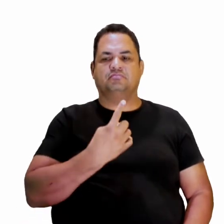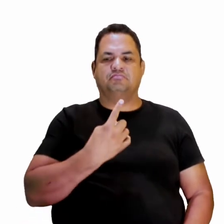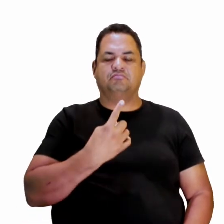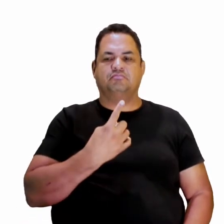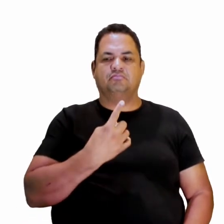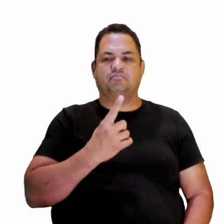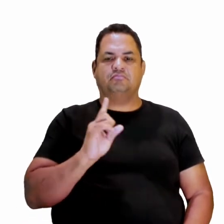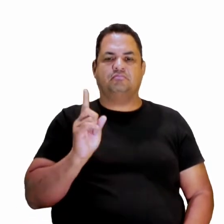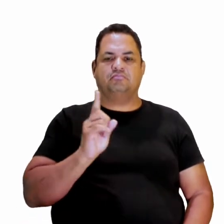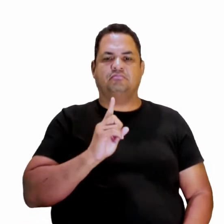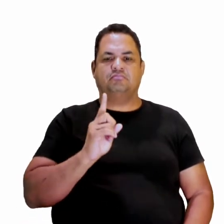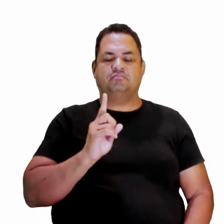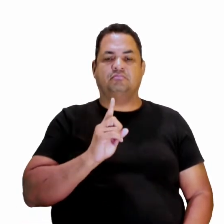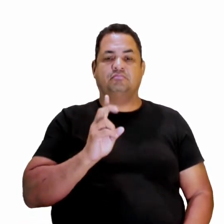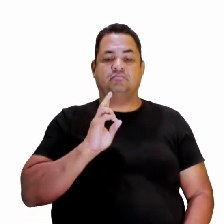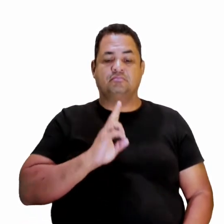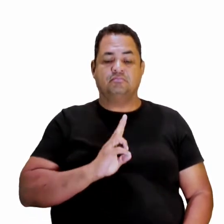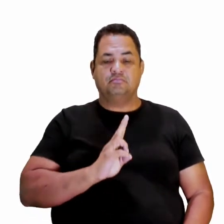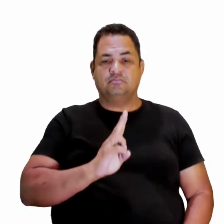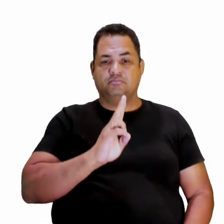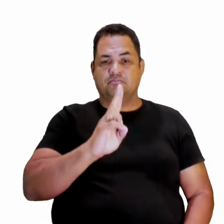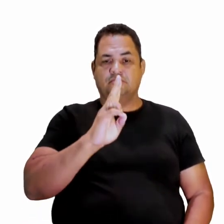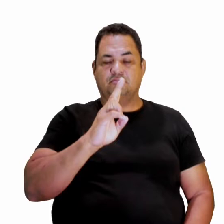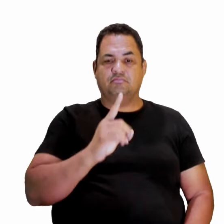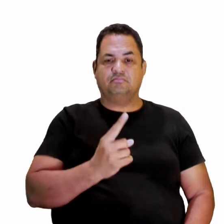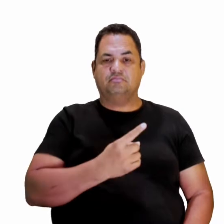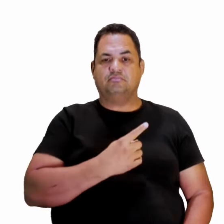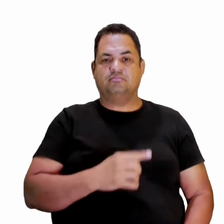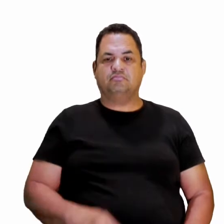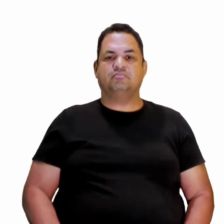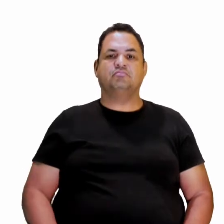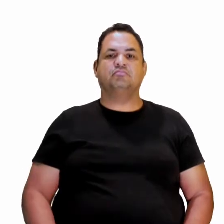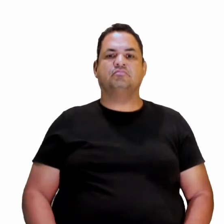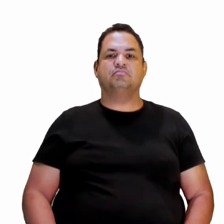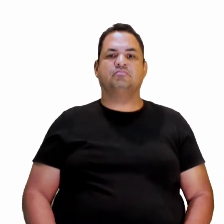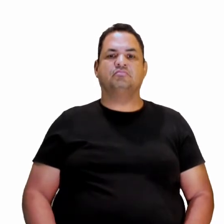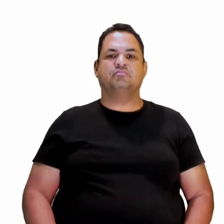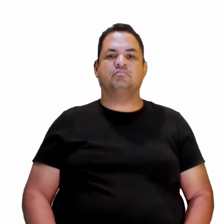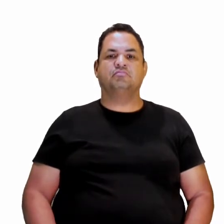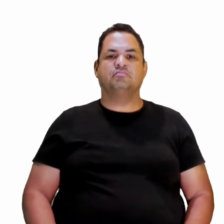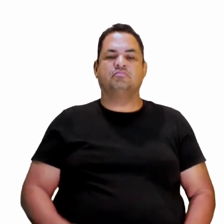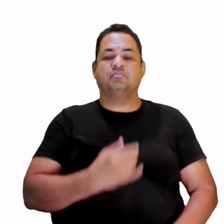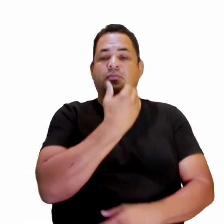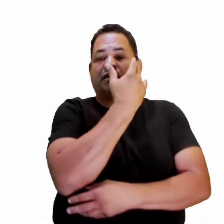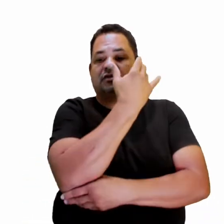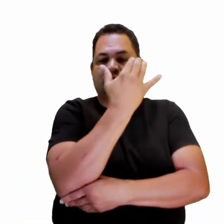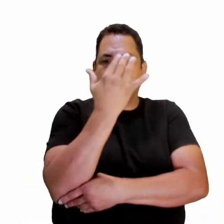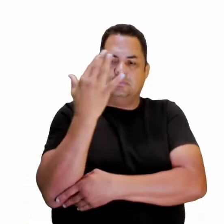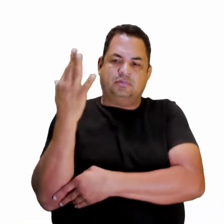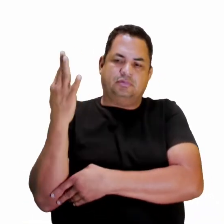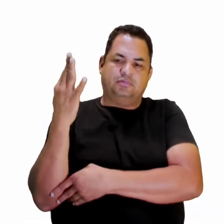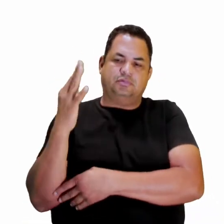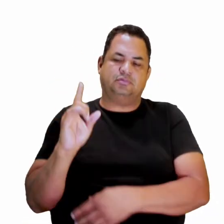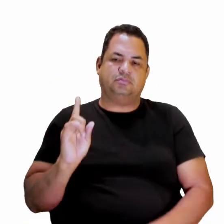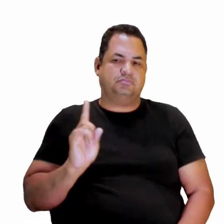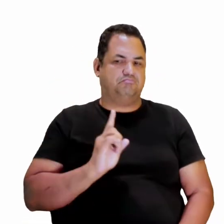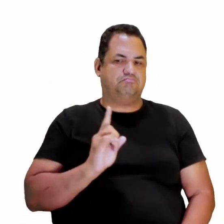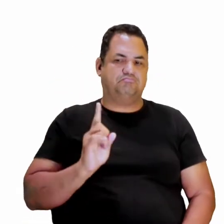estamos conservando as rainforests, que são o quê? As florestas. We're